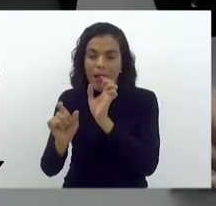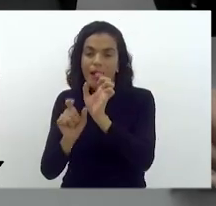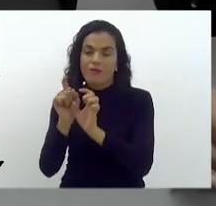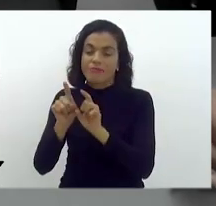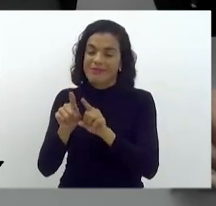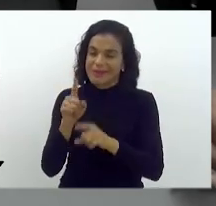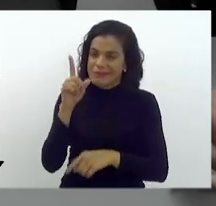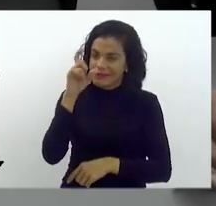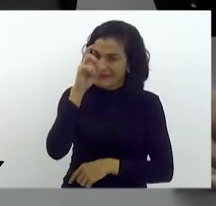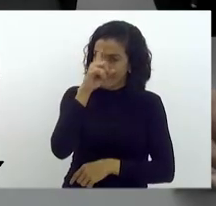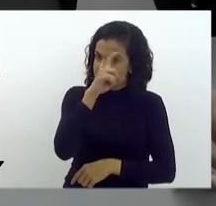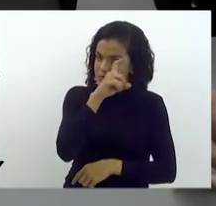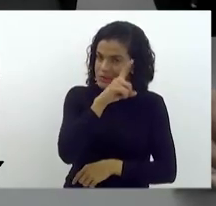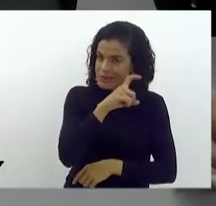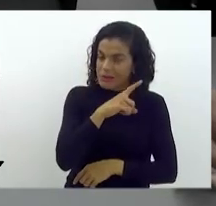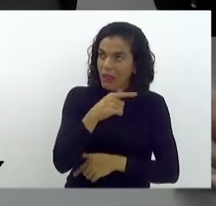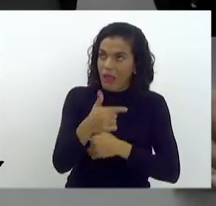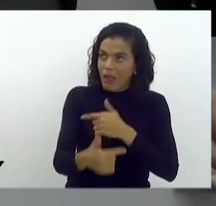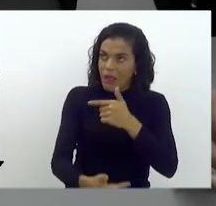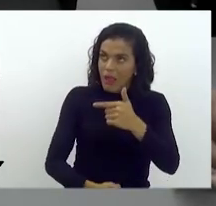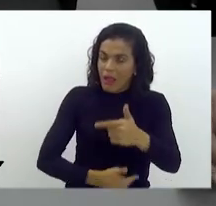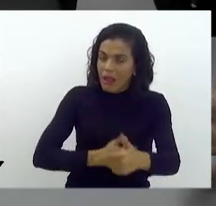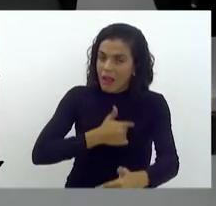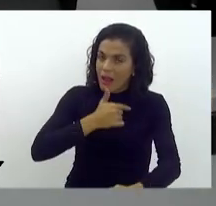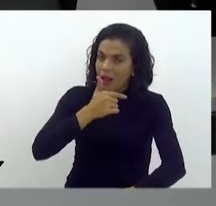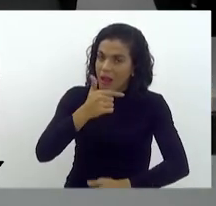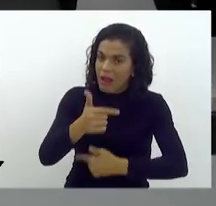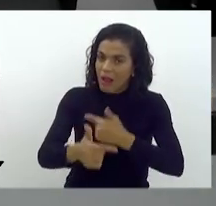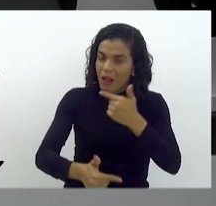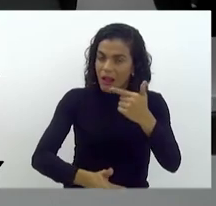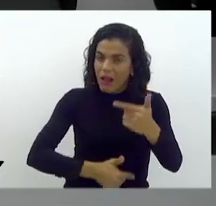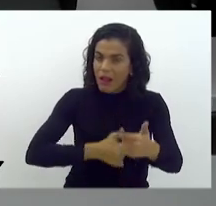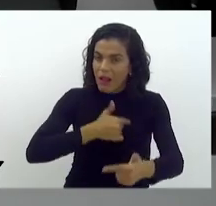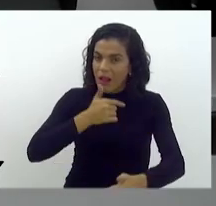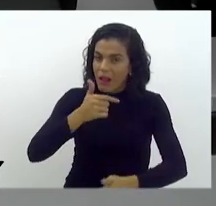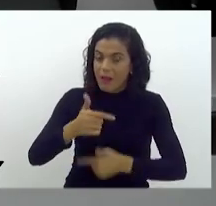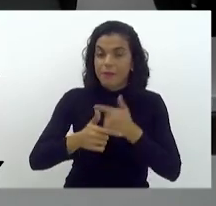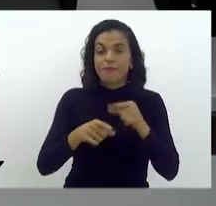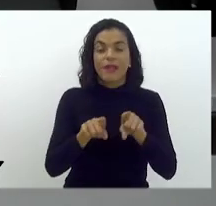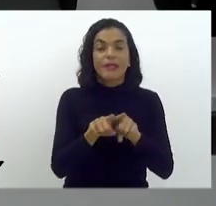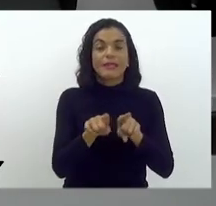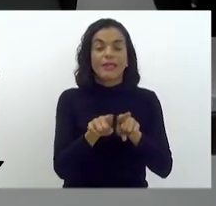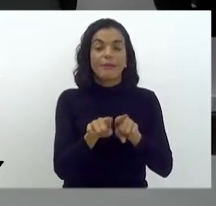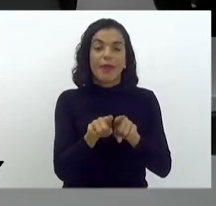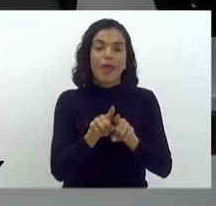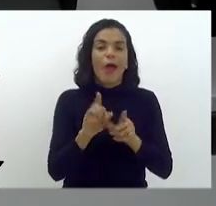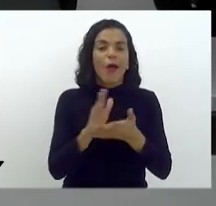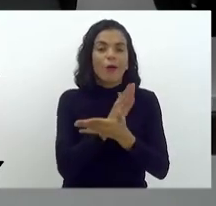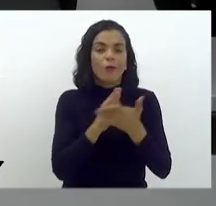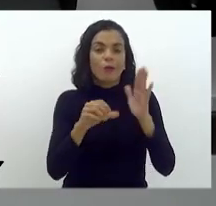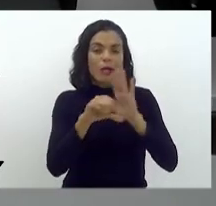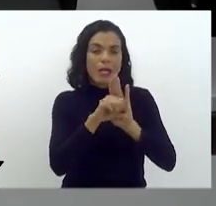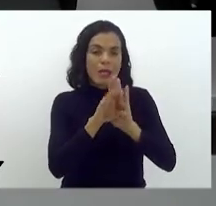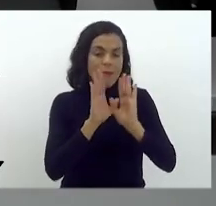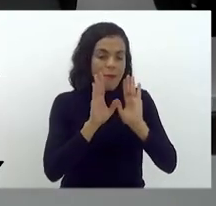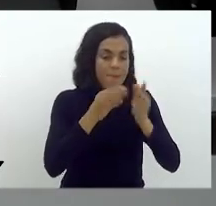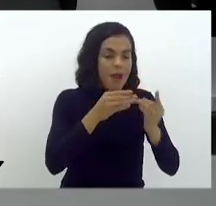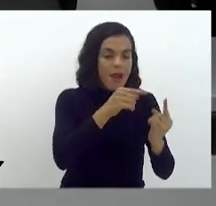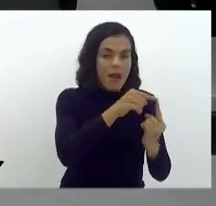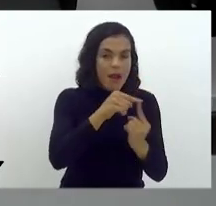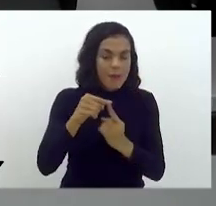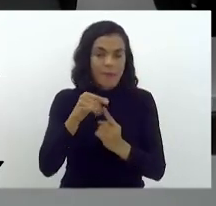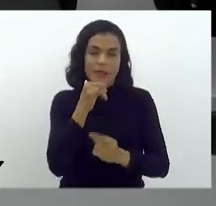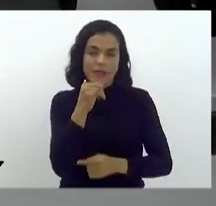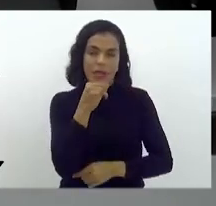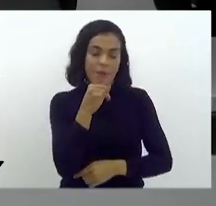difícil é penoso de fazer esse tipo de pesquisa em alguns crimes específicos a gente pode pesquisar por título do